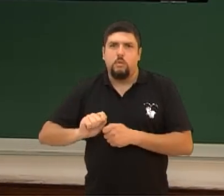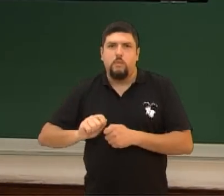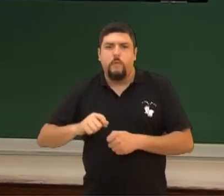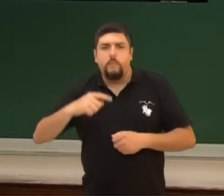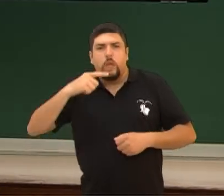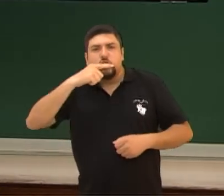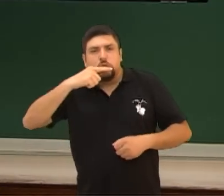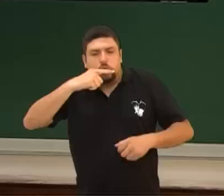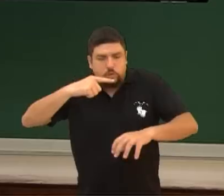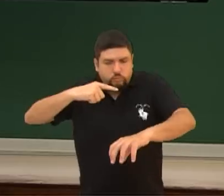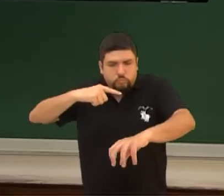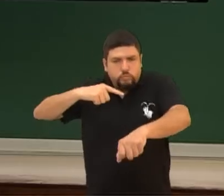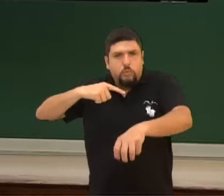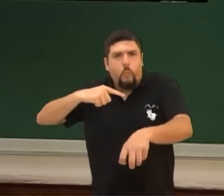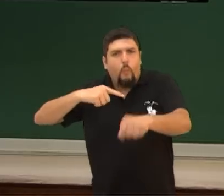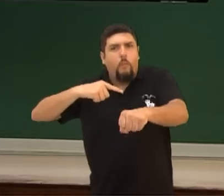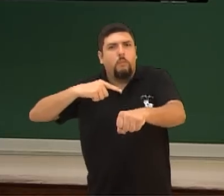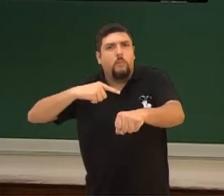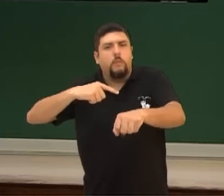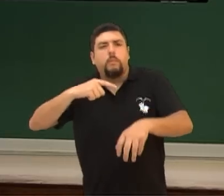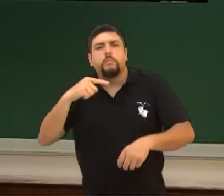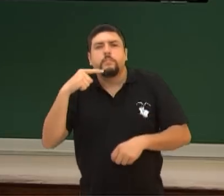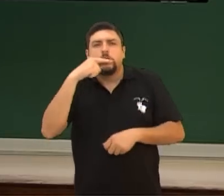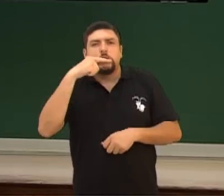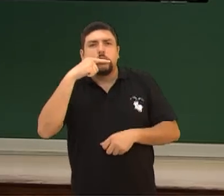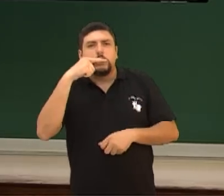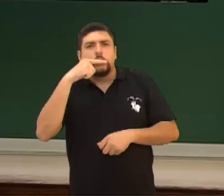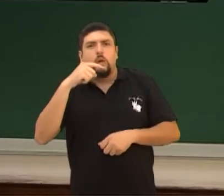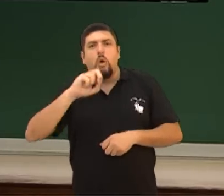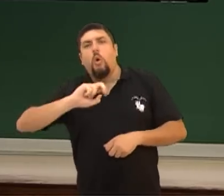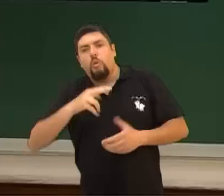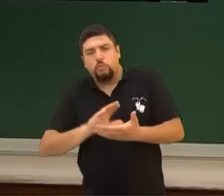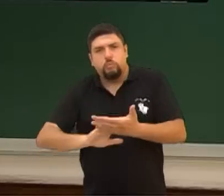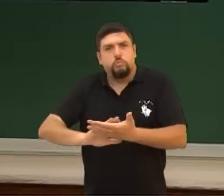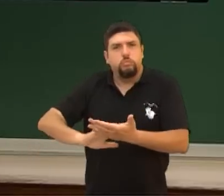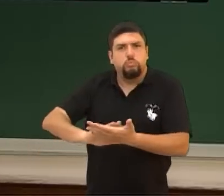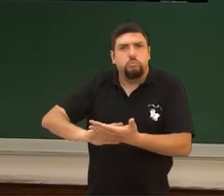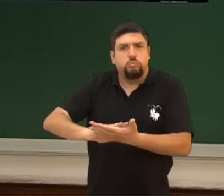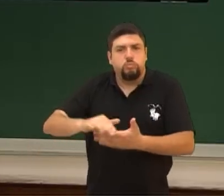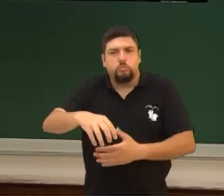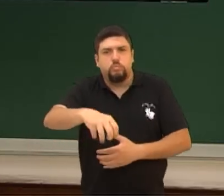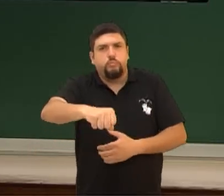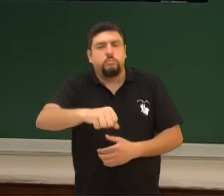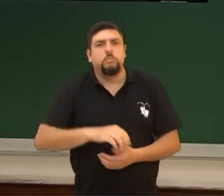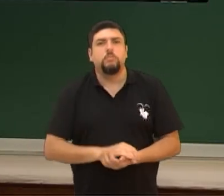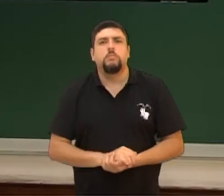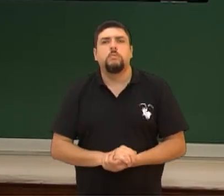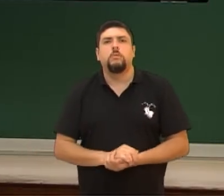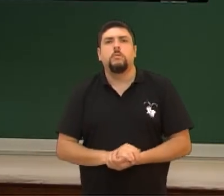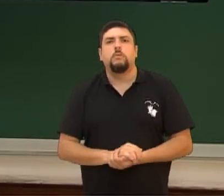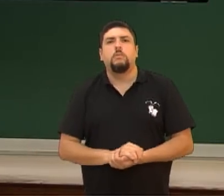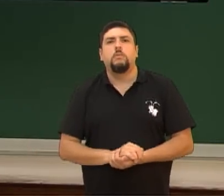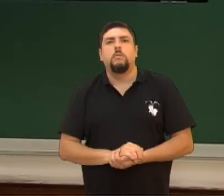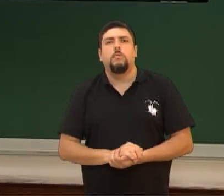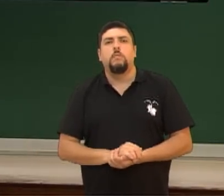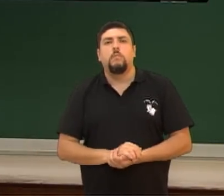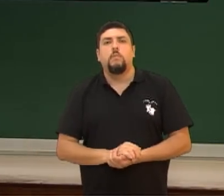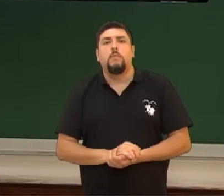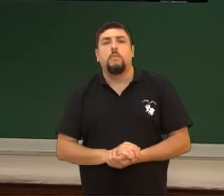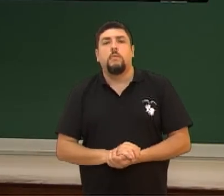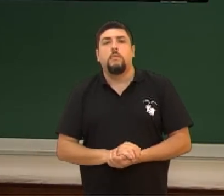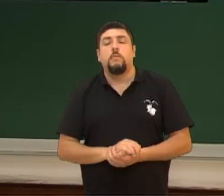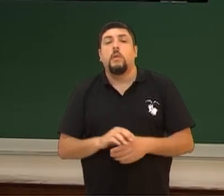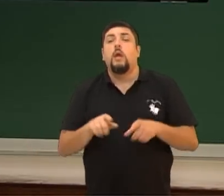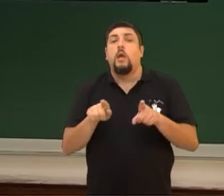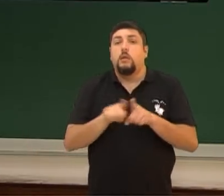fechando a torneira no momento que lava a louça ou ainda escova seus dentes. Em relação a lavar menos vezes